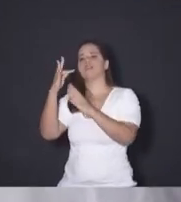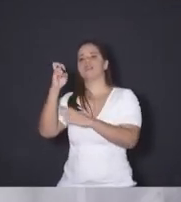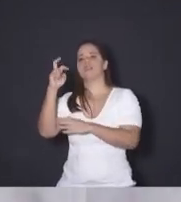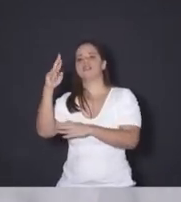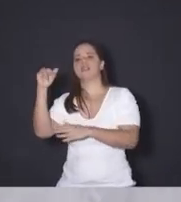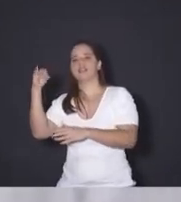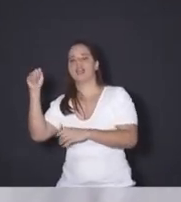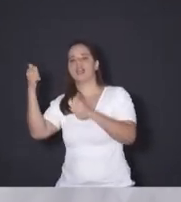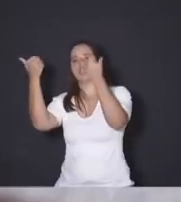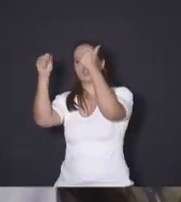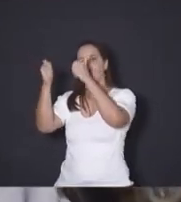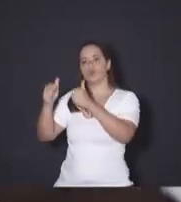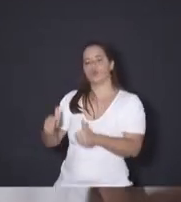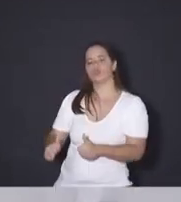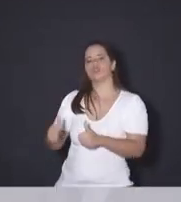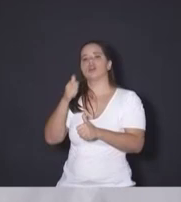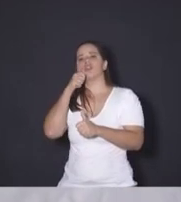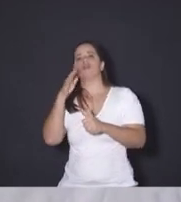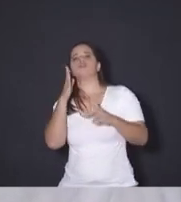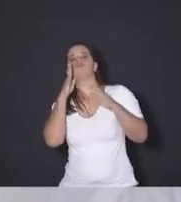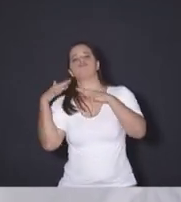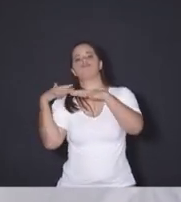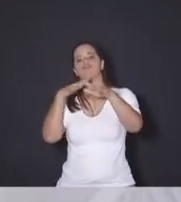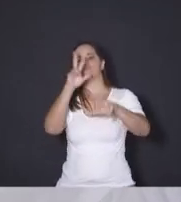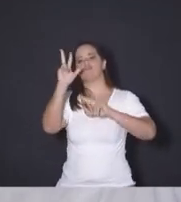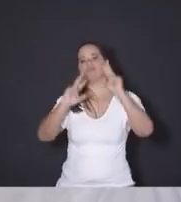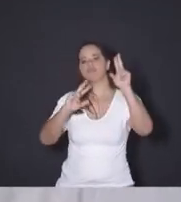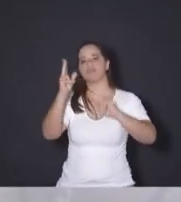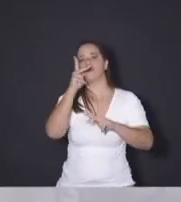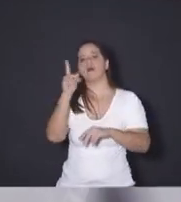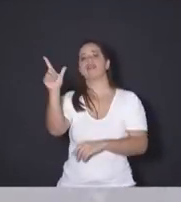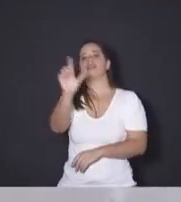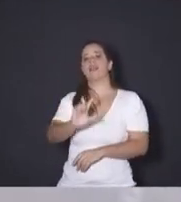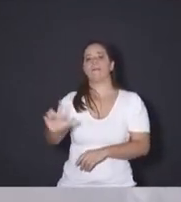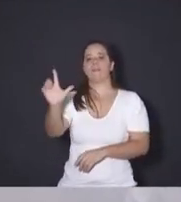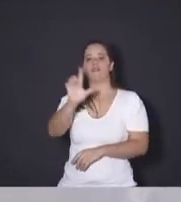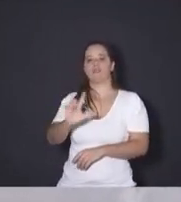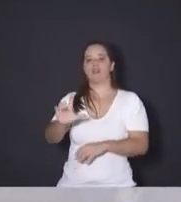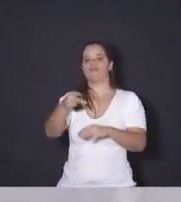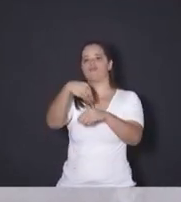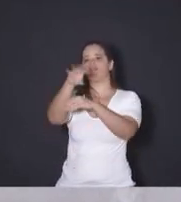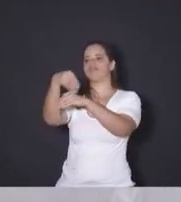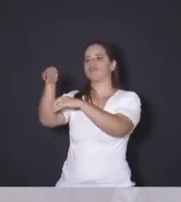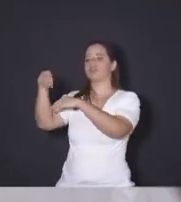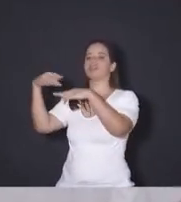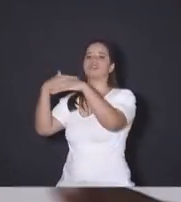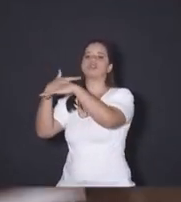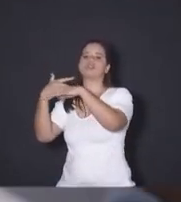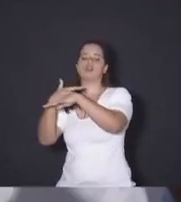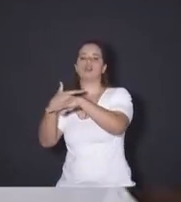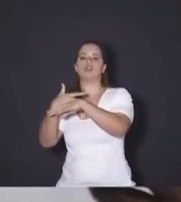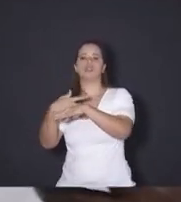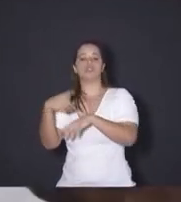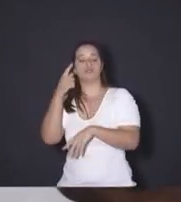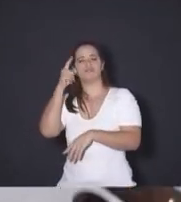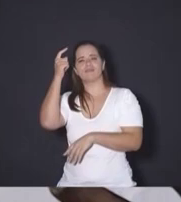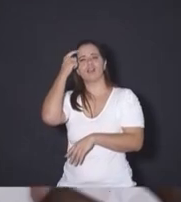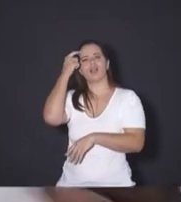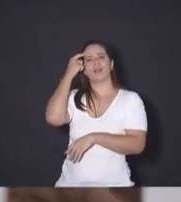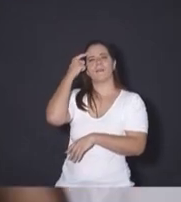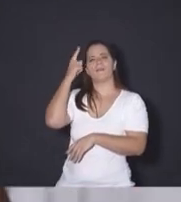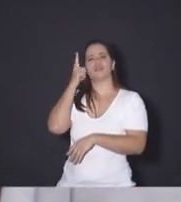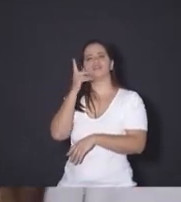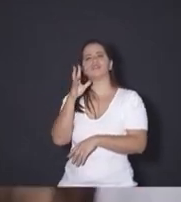de bloco afro dos bairros populares da liberdade em think espalhar por toda a cidade mas ele na cabeça o